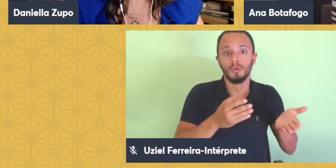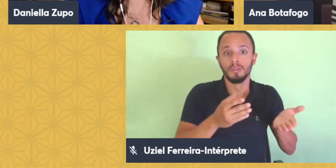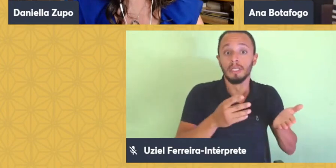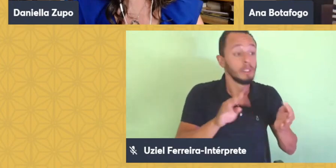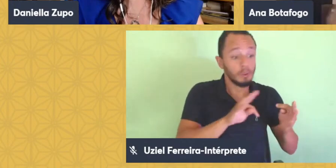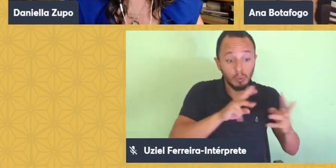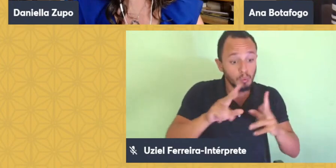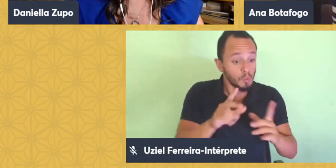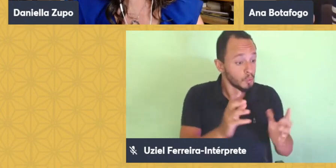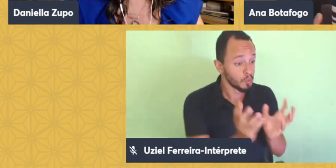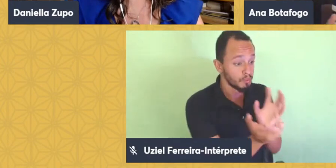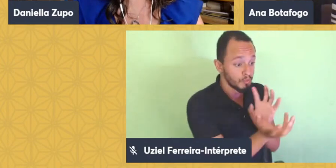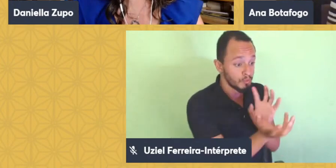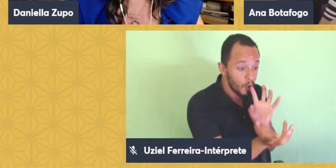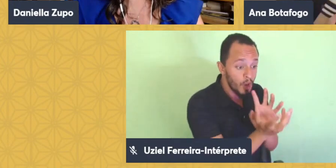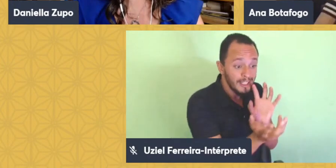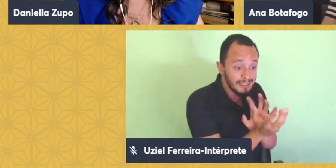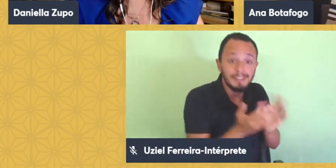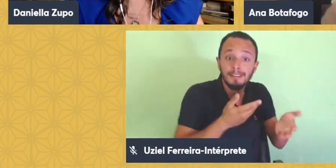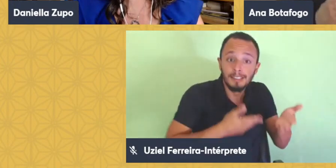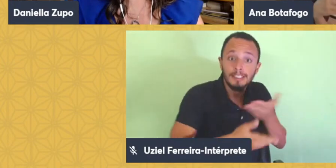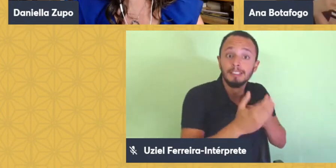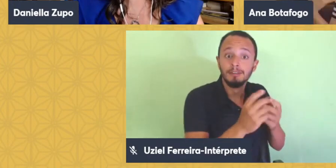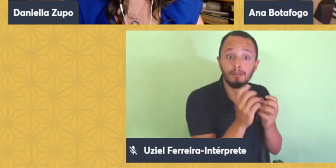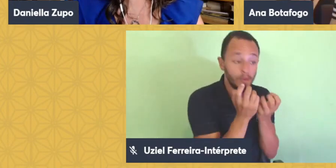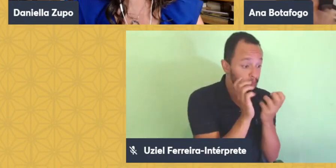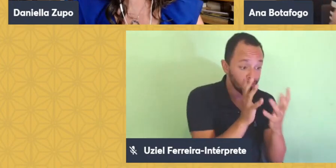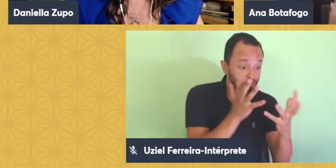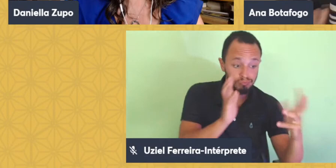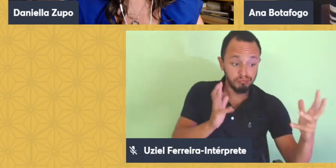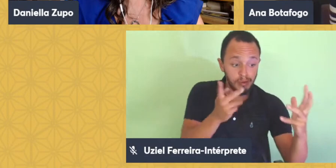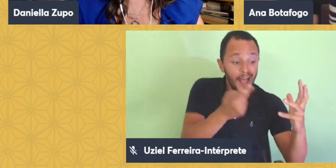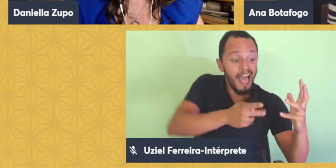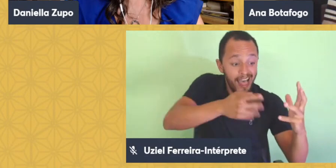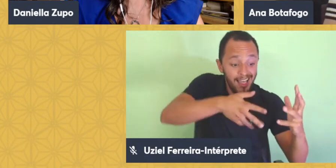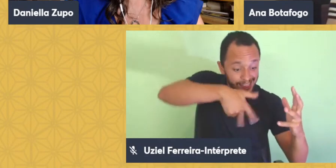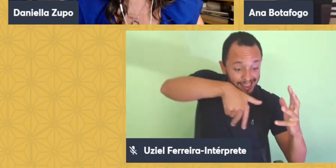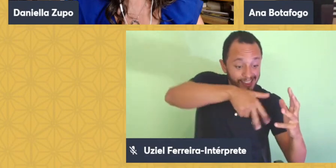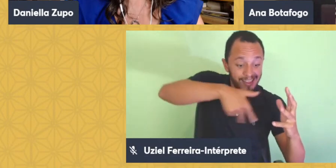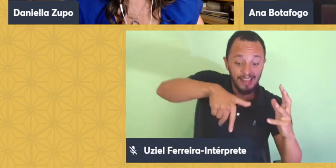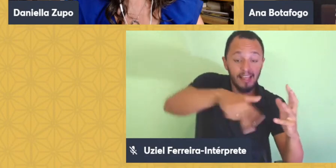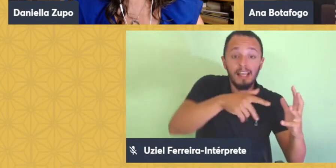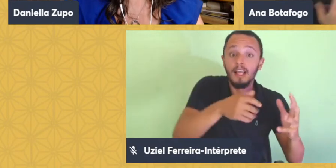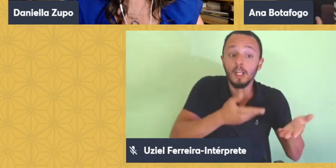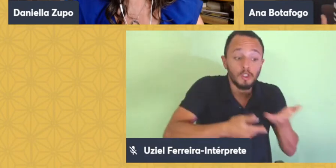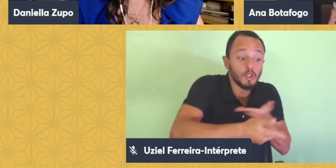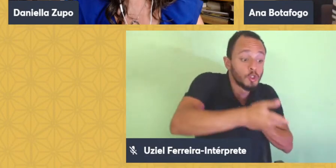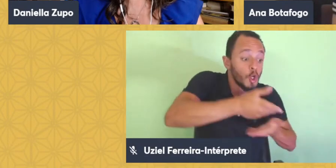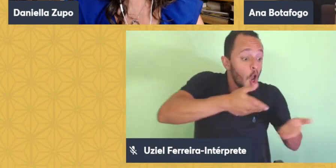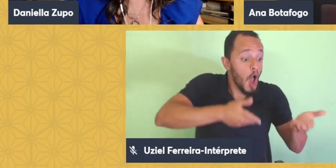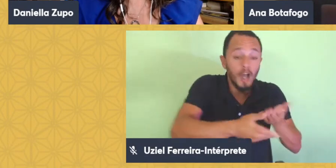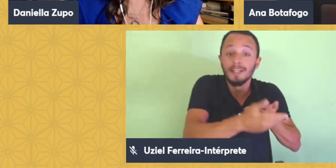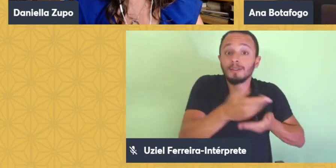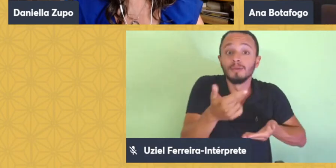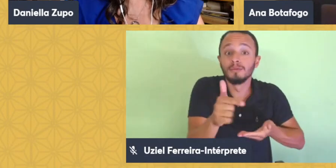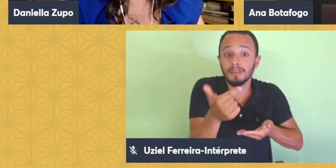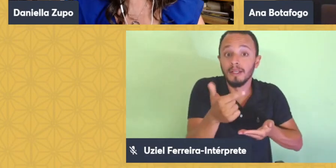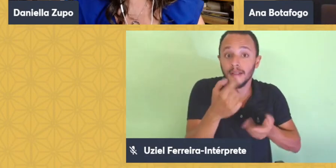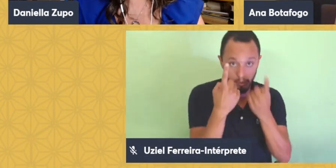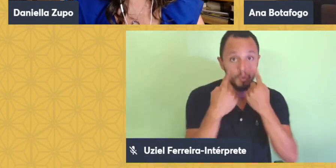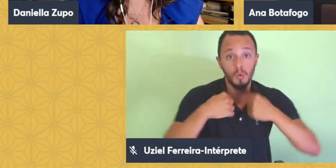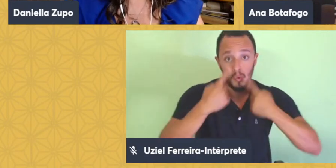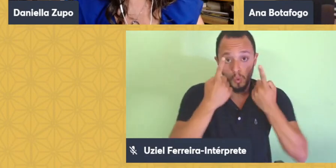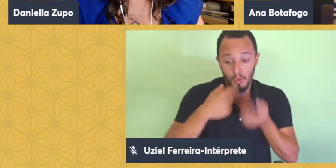reverberam não está com os amigos não não não ter trocas o corpo vai sentindo Então hoje